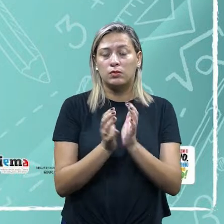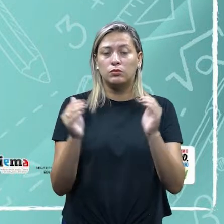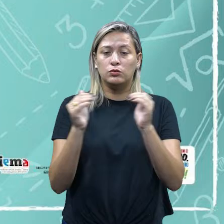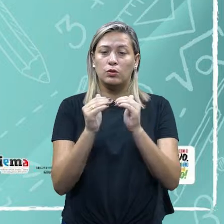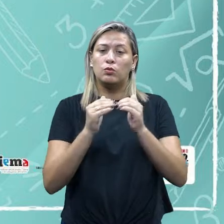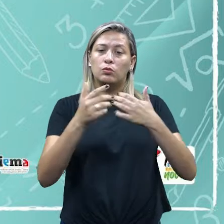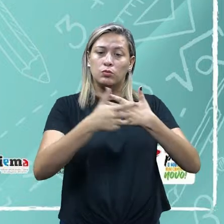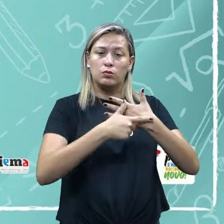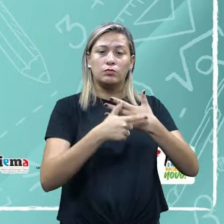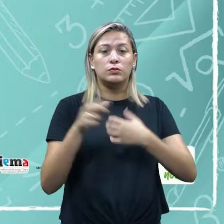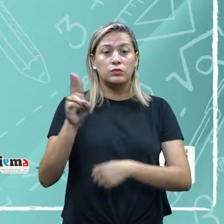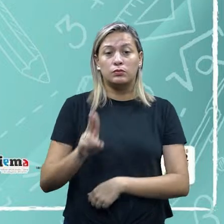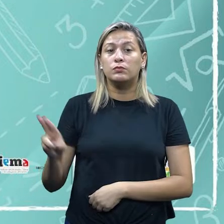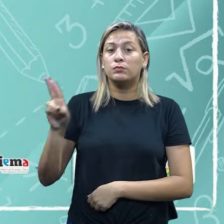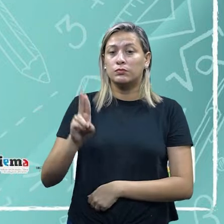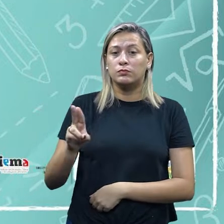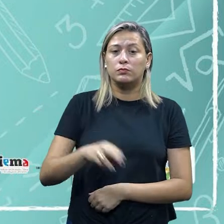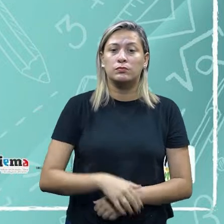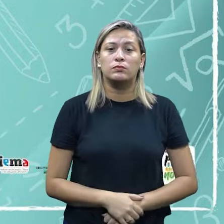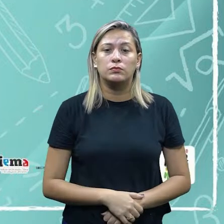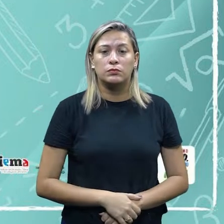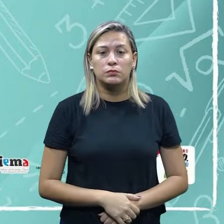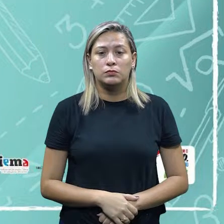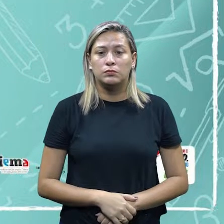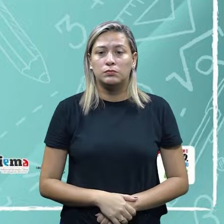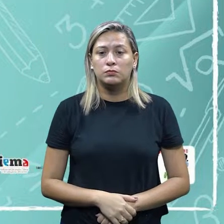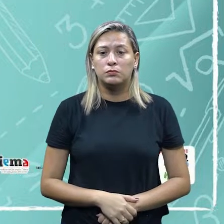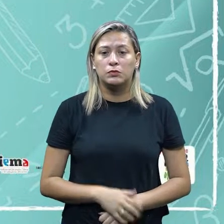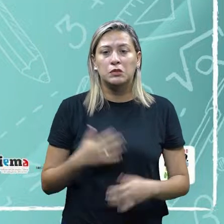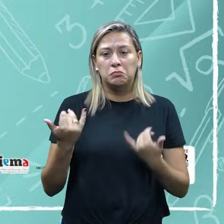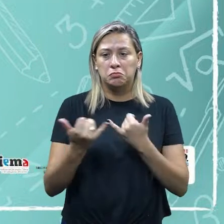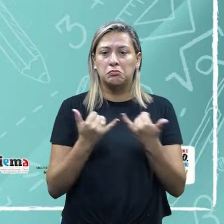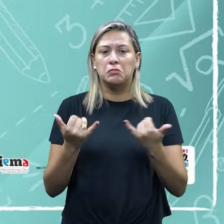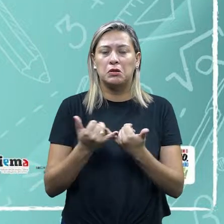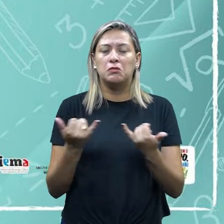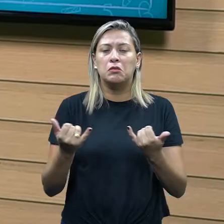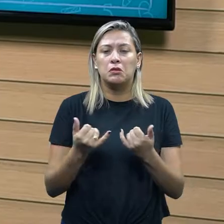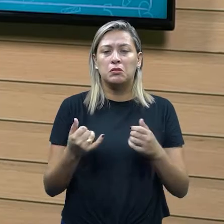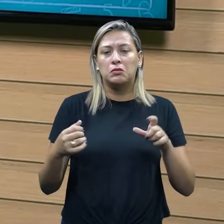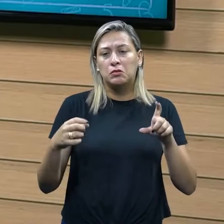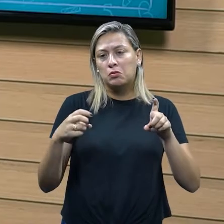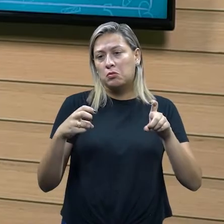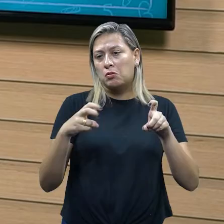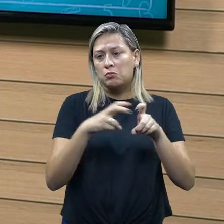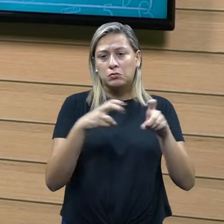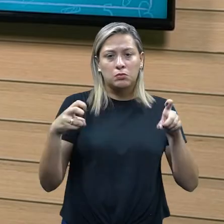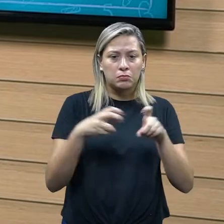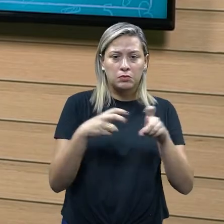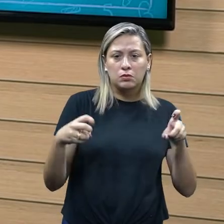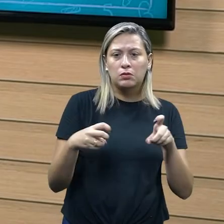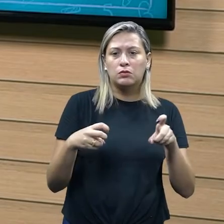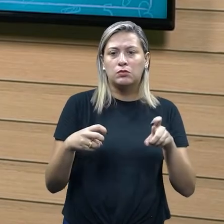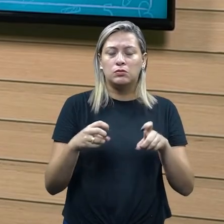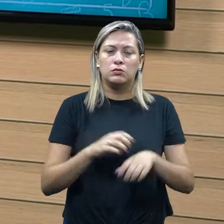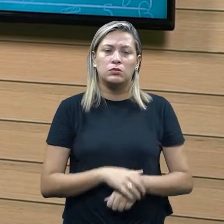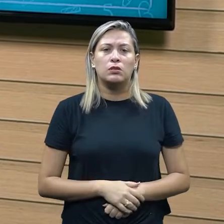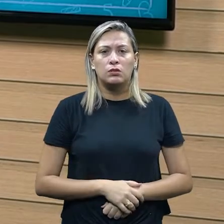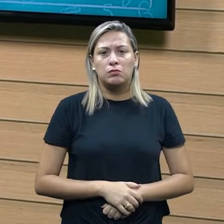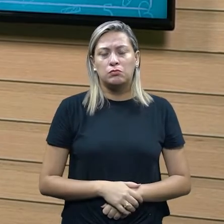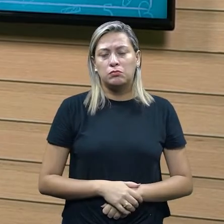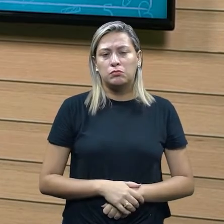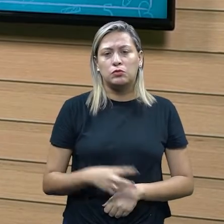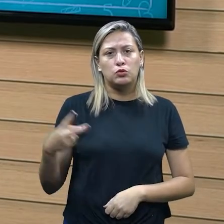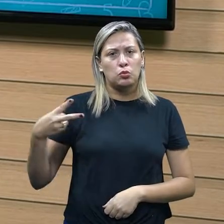funcionalidades e uso, como nos demais aplicativos da Windows. Então a gente tem os comandos básicos de mover, copiar,